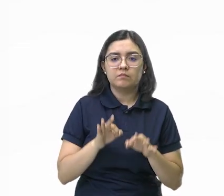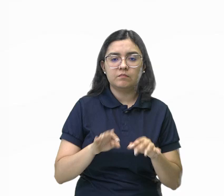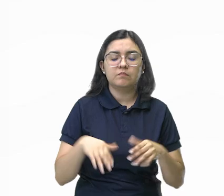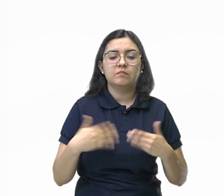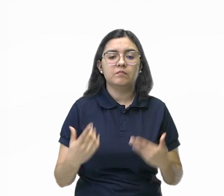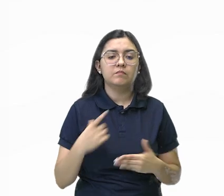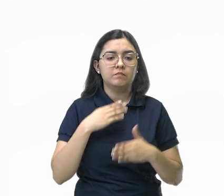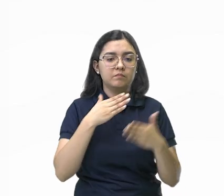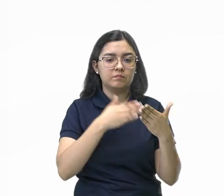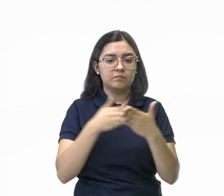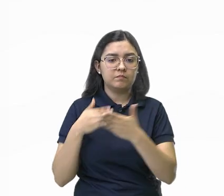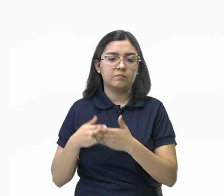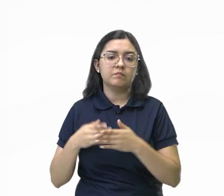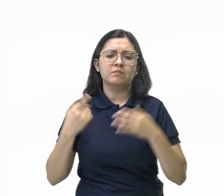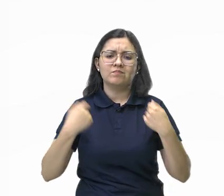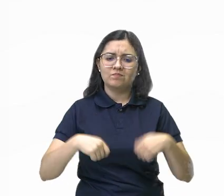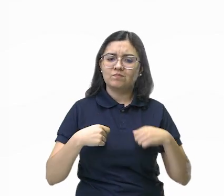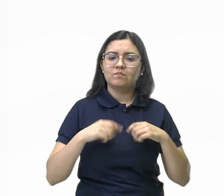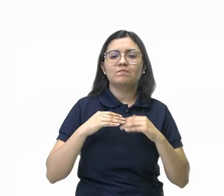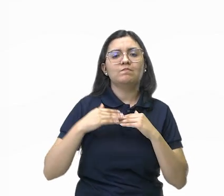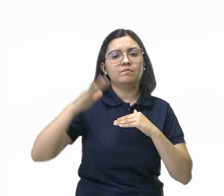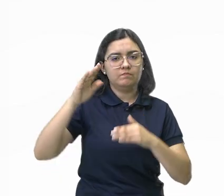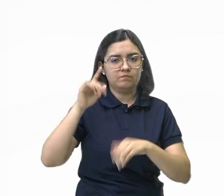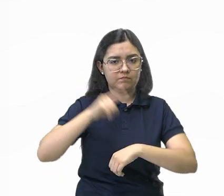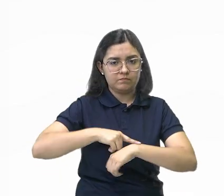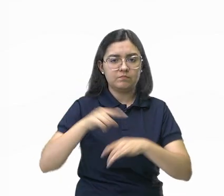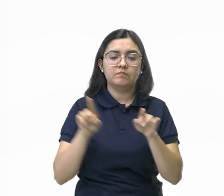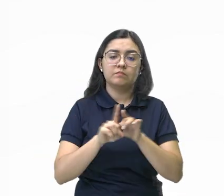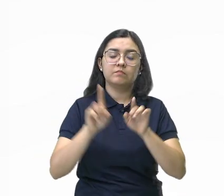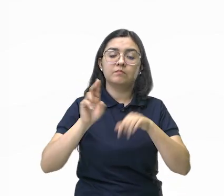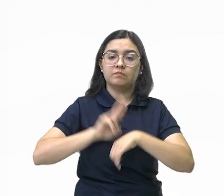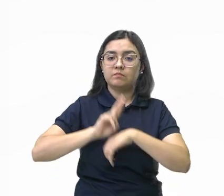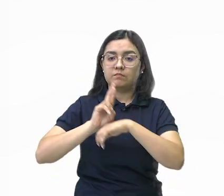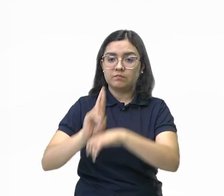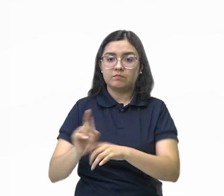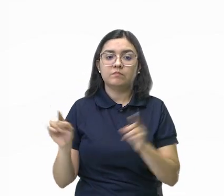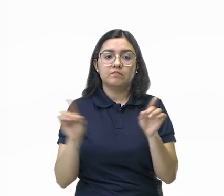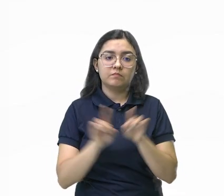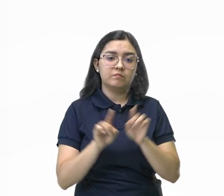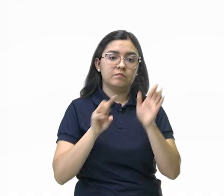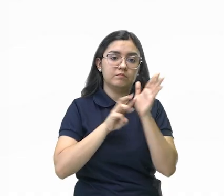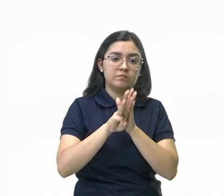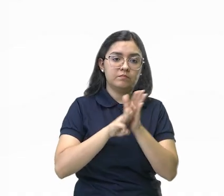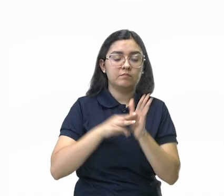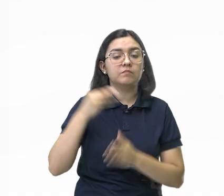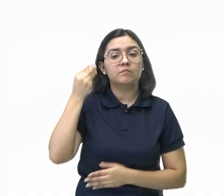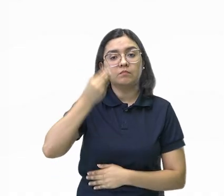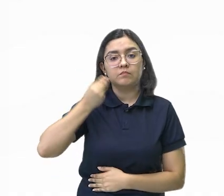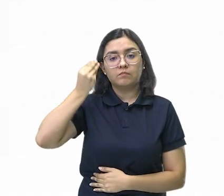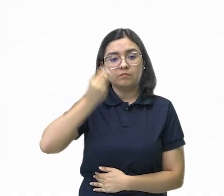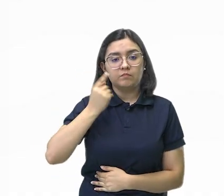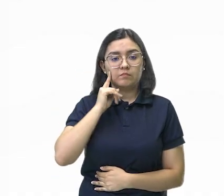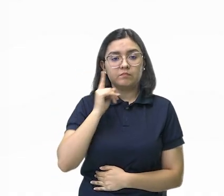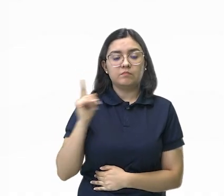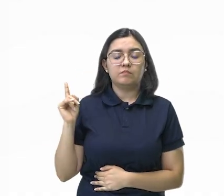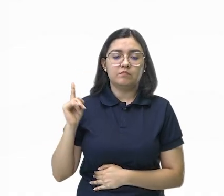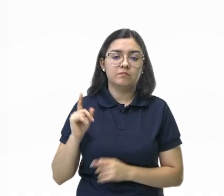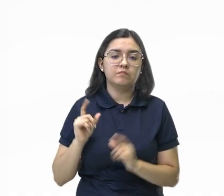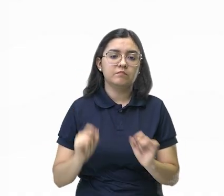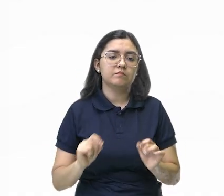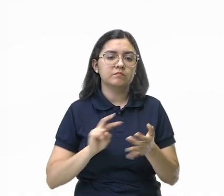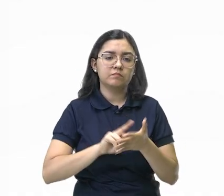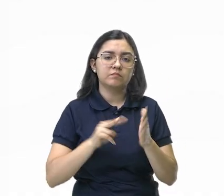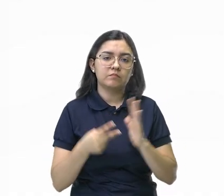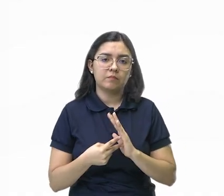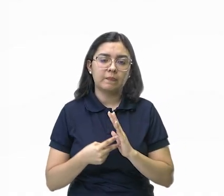E suas limitações exigem mais tempo e recursos. Temos também um método experimental, né? O que é